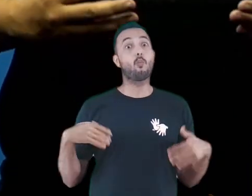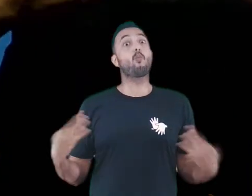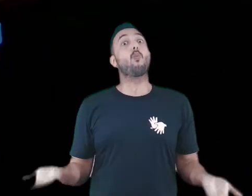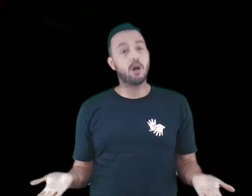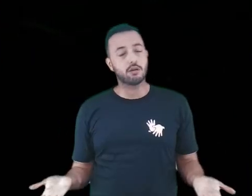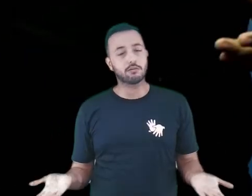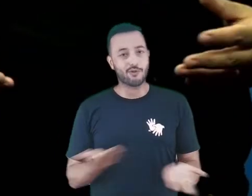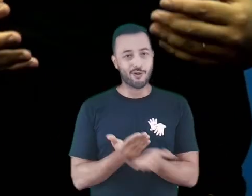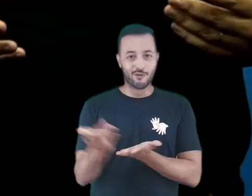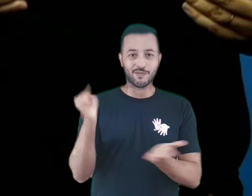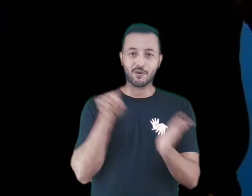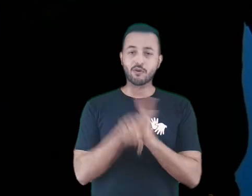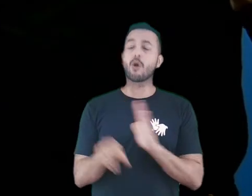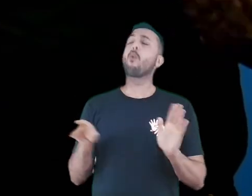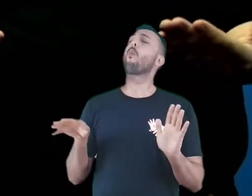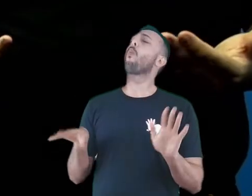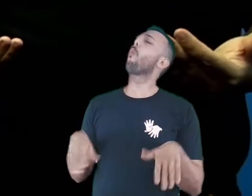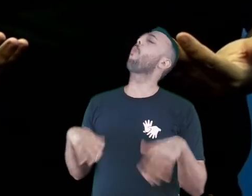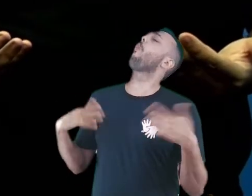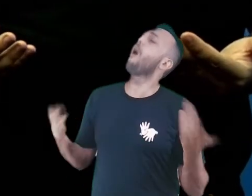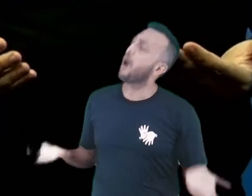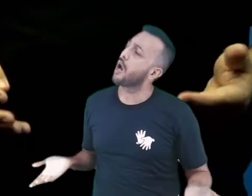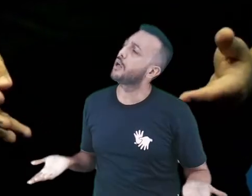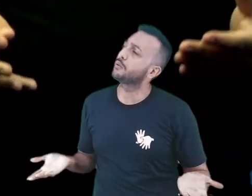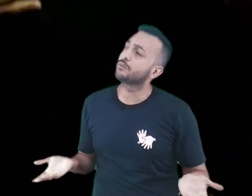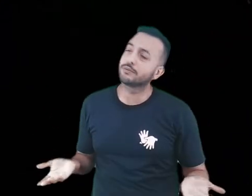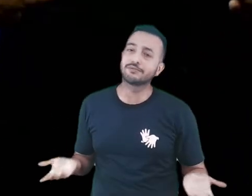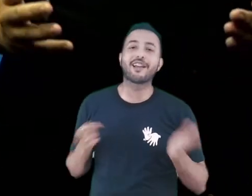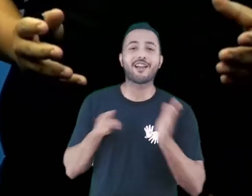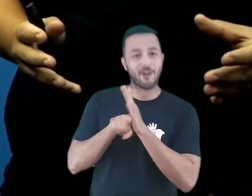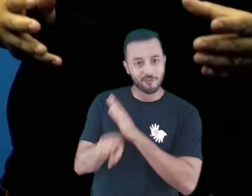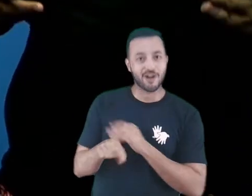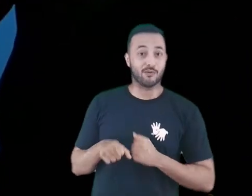pergunta. Quando? Eu estou formulando uma pergunta.